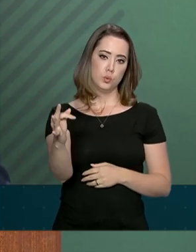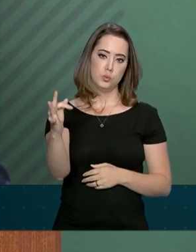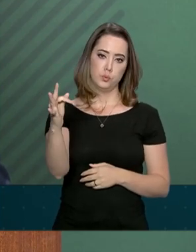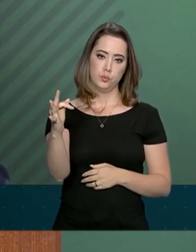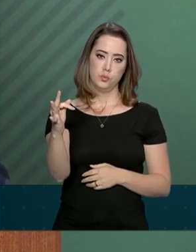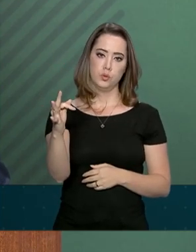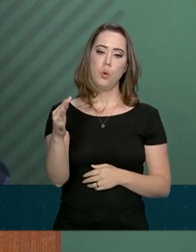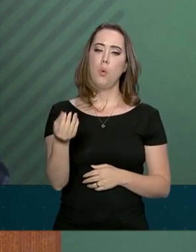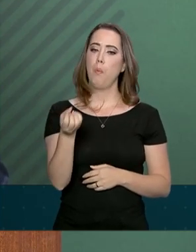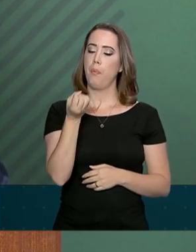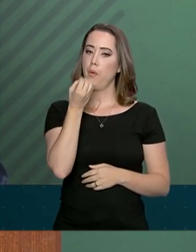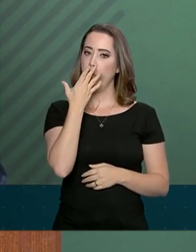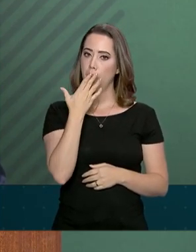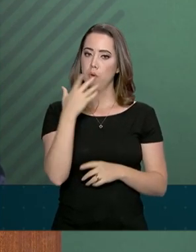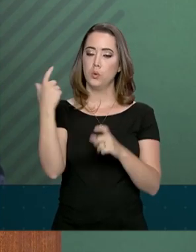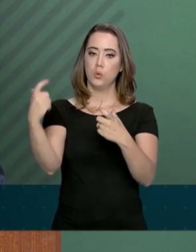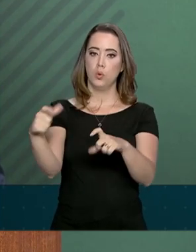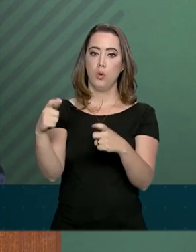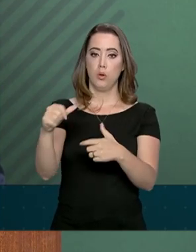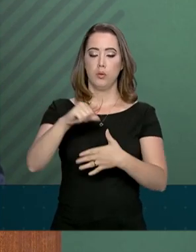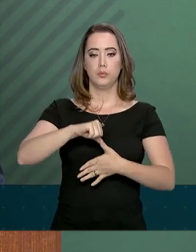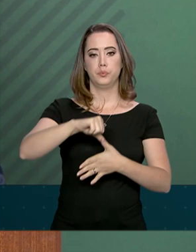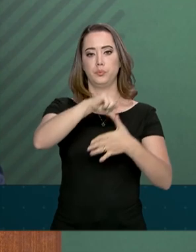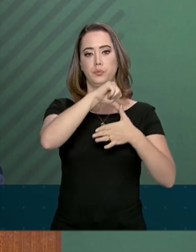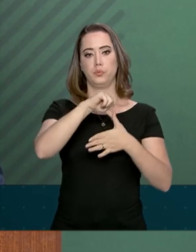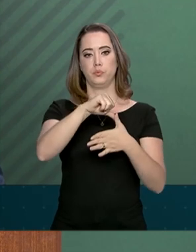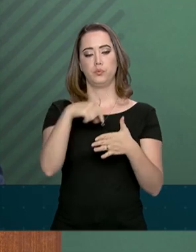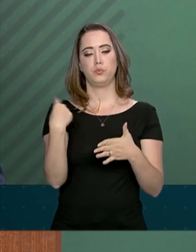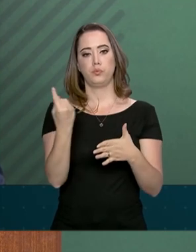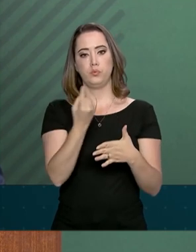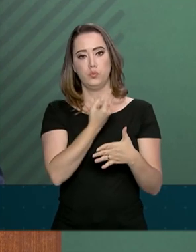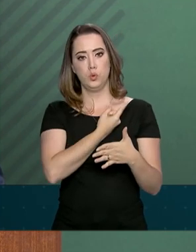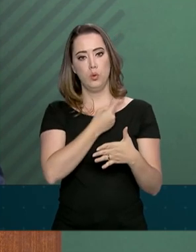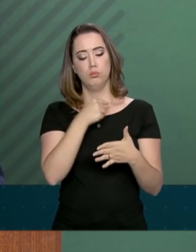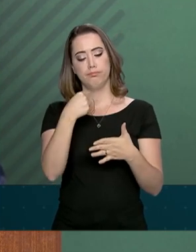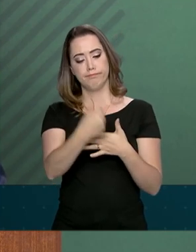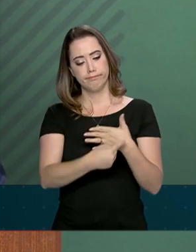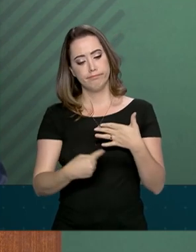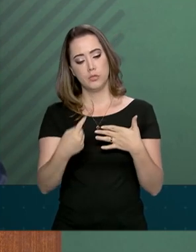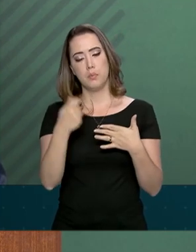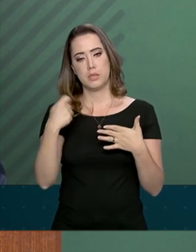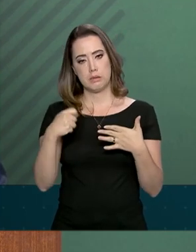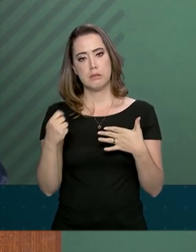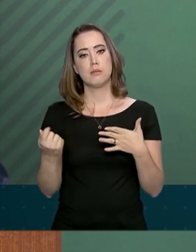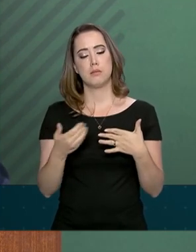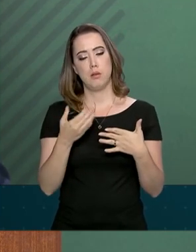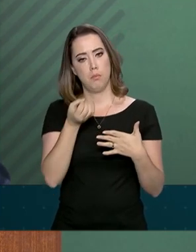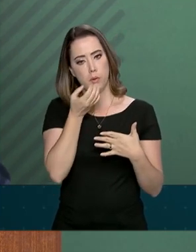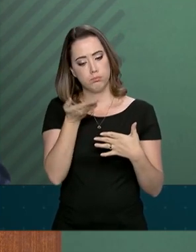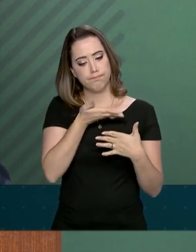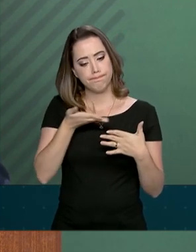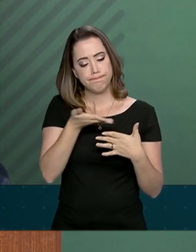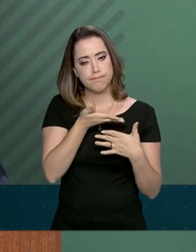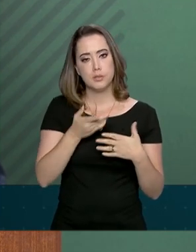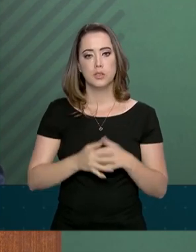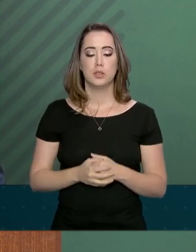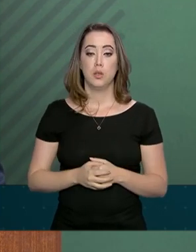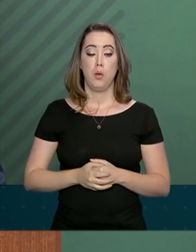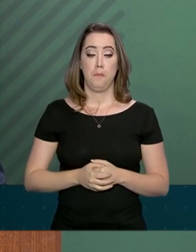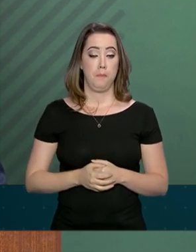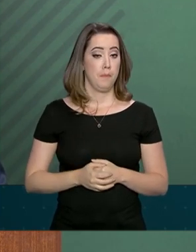sadio na região sul americana o nosso subcontinente o presidente tem se posicionado